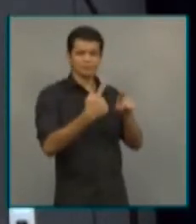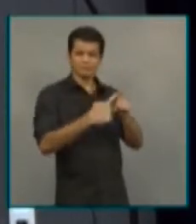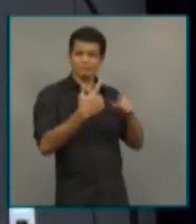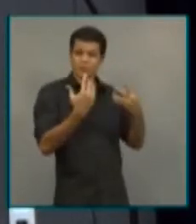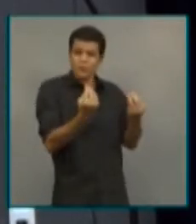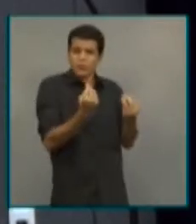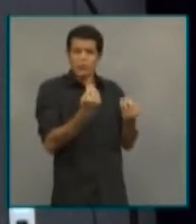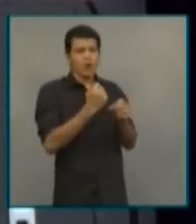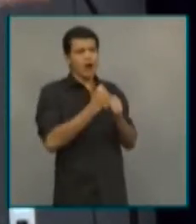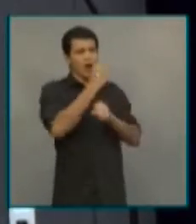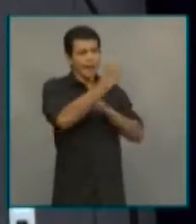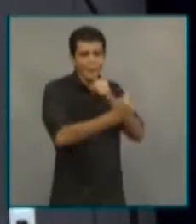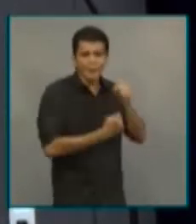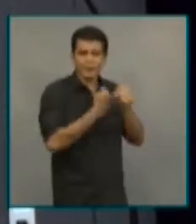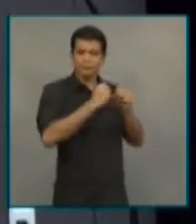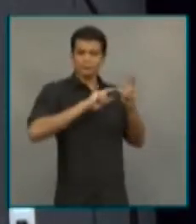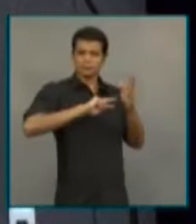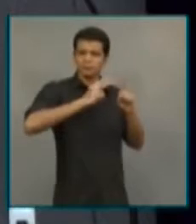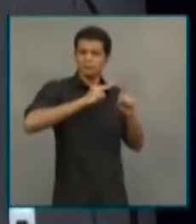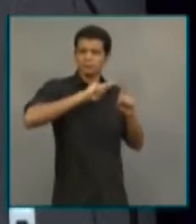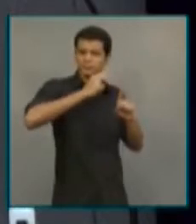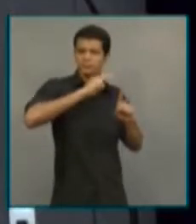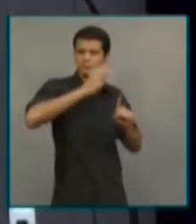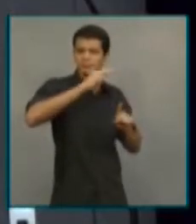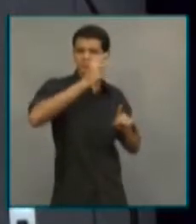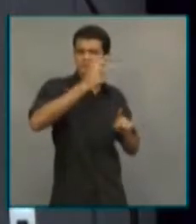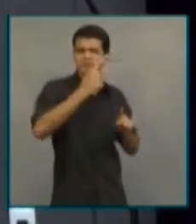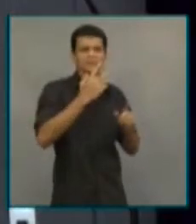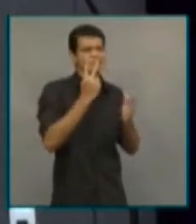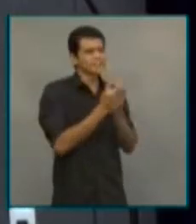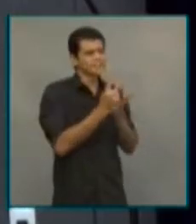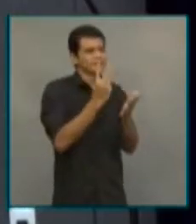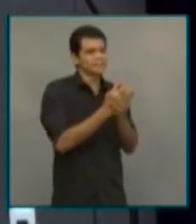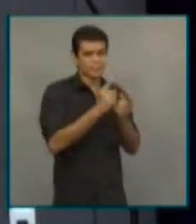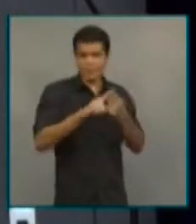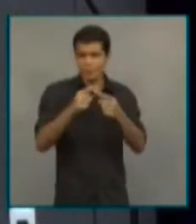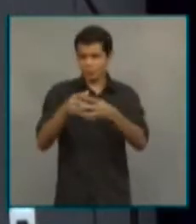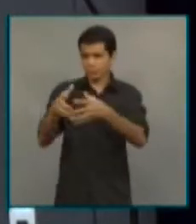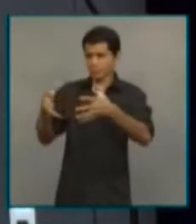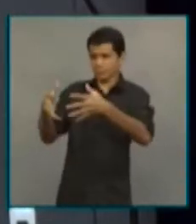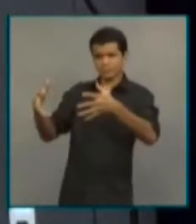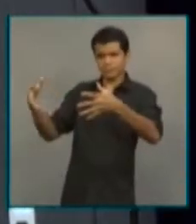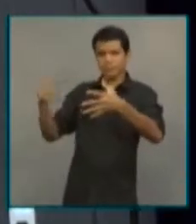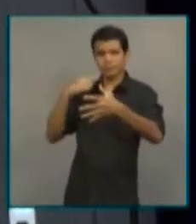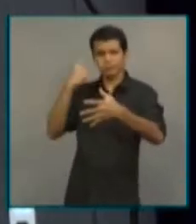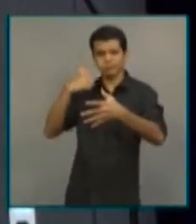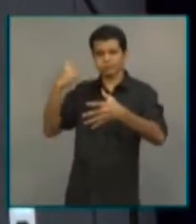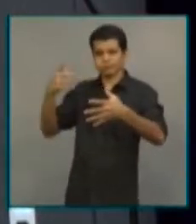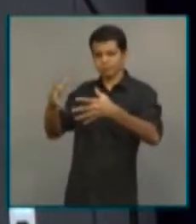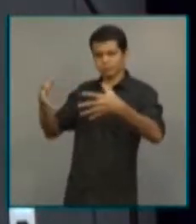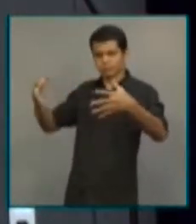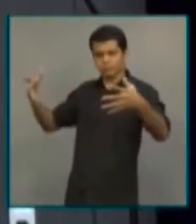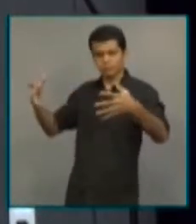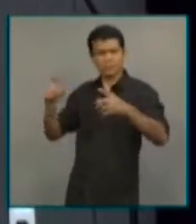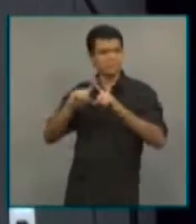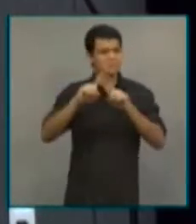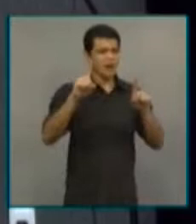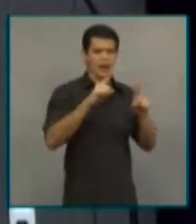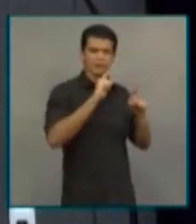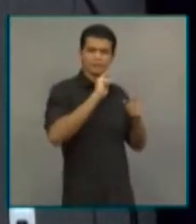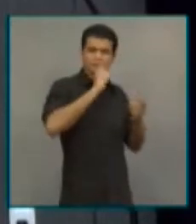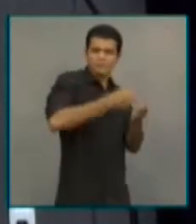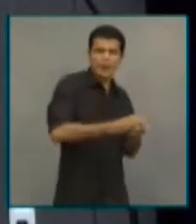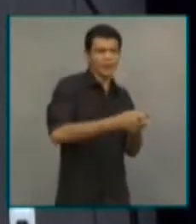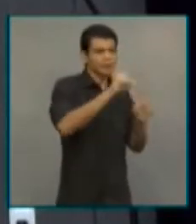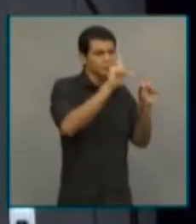anos aumente o número de advogados e essa anuidade não se baixe. A gestão hoje que